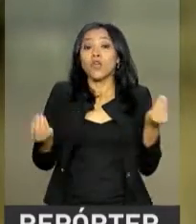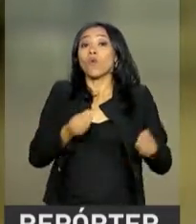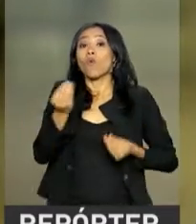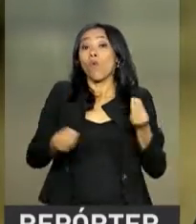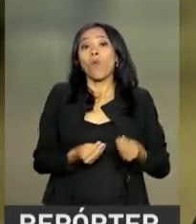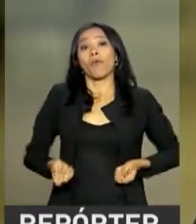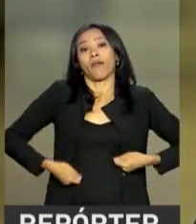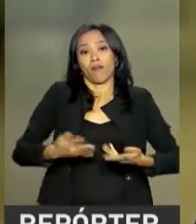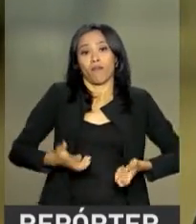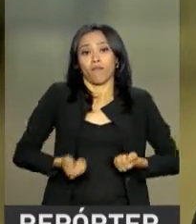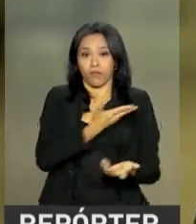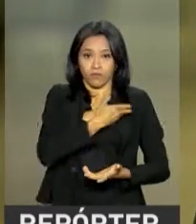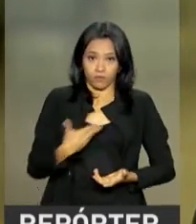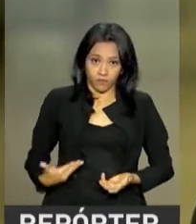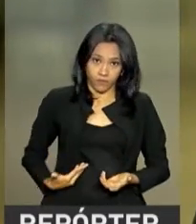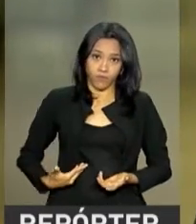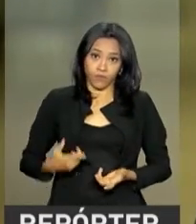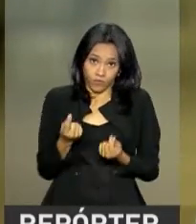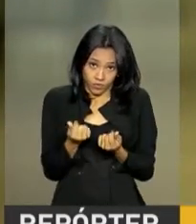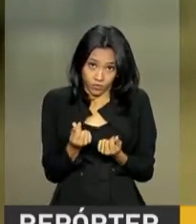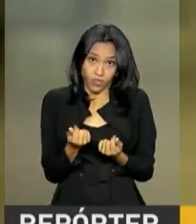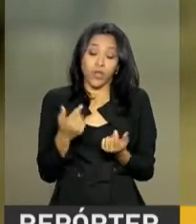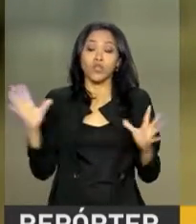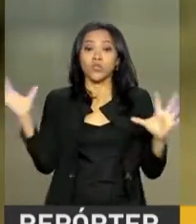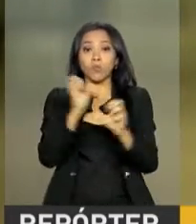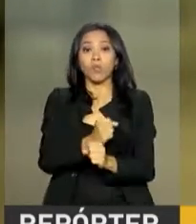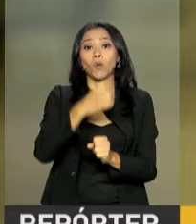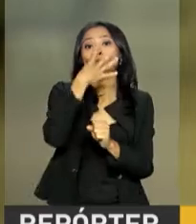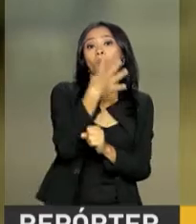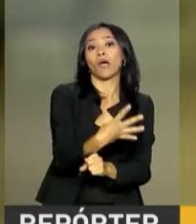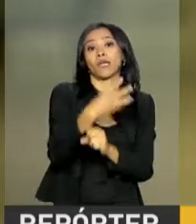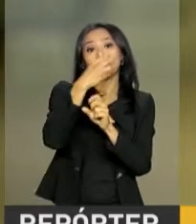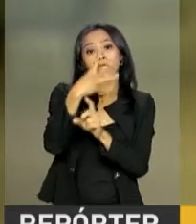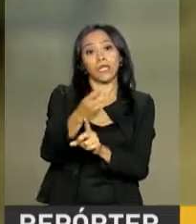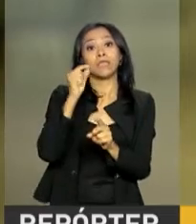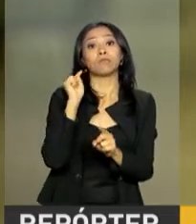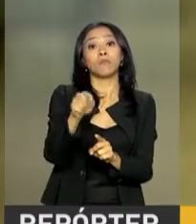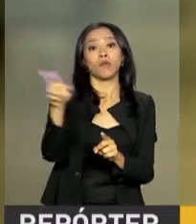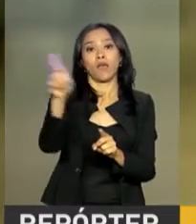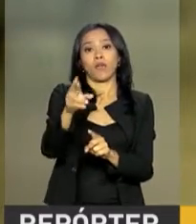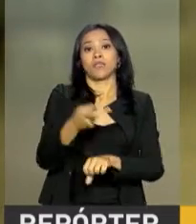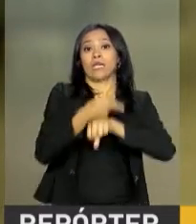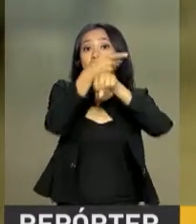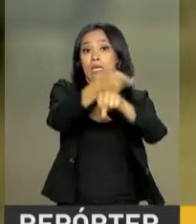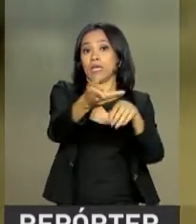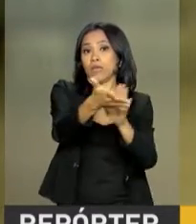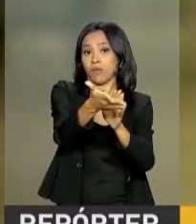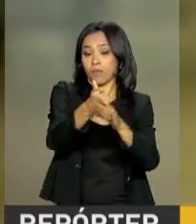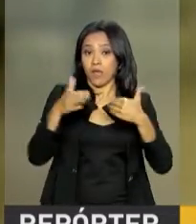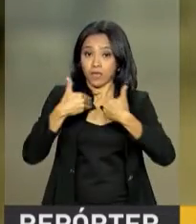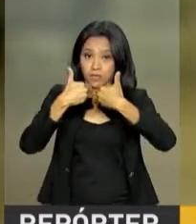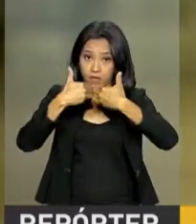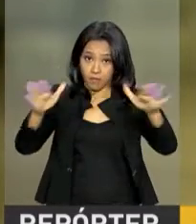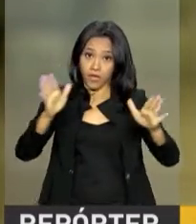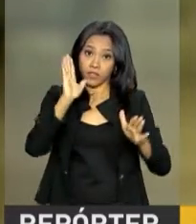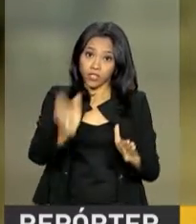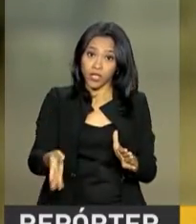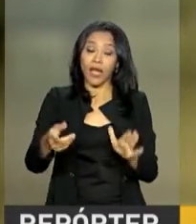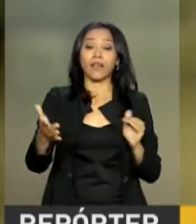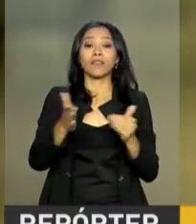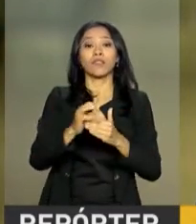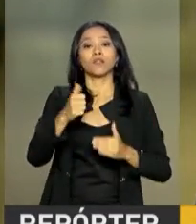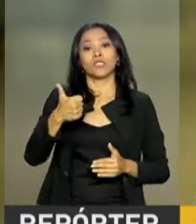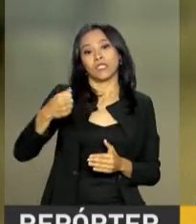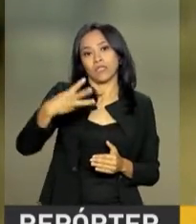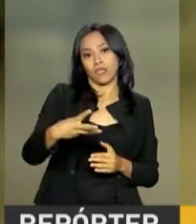público ao todo serão 43 mil reais em premiações as inscrições estão abertas até o dia 13 de julho